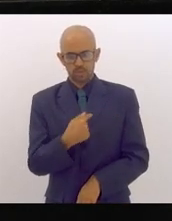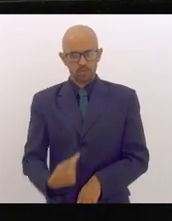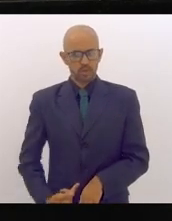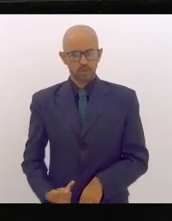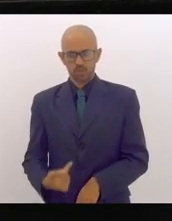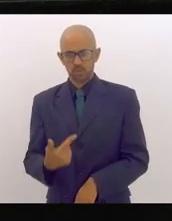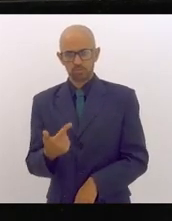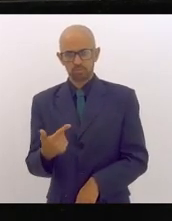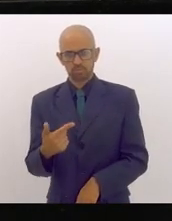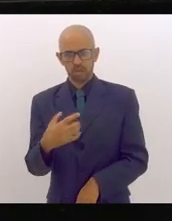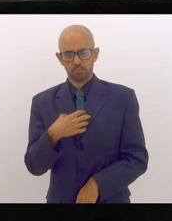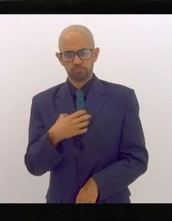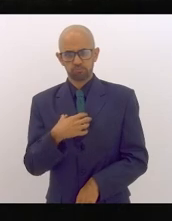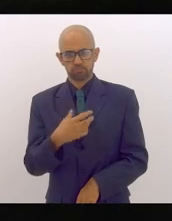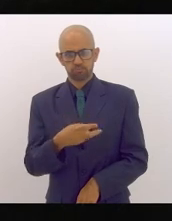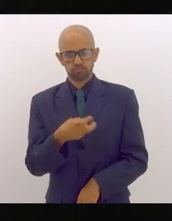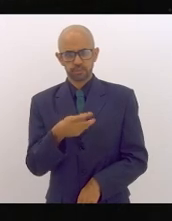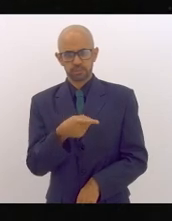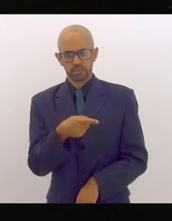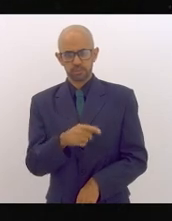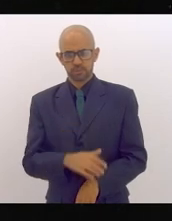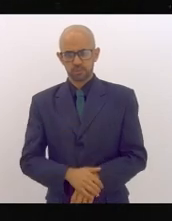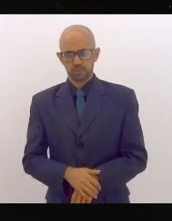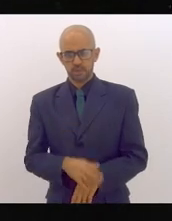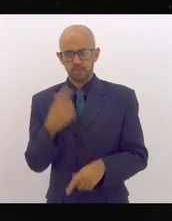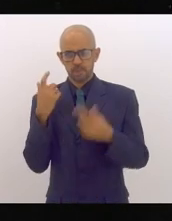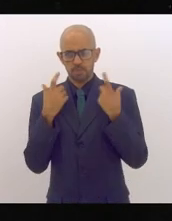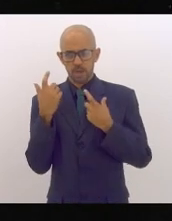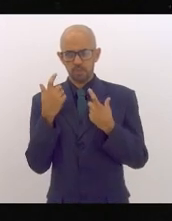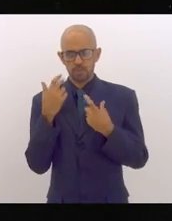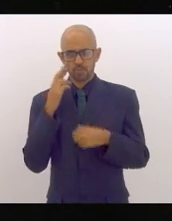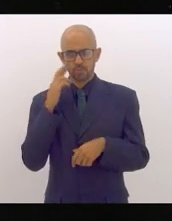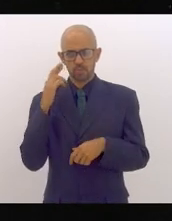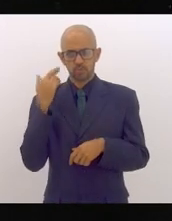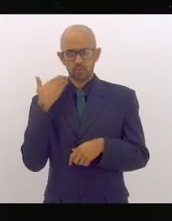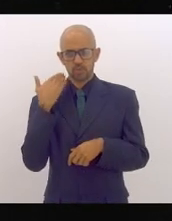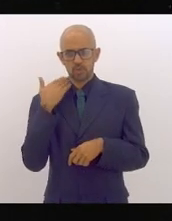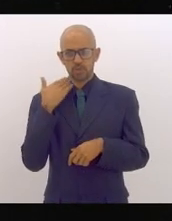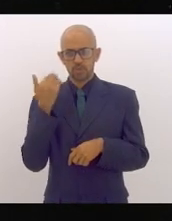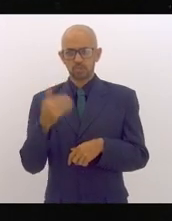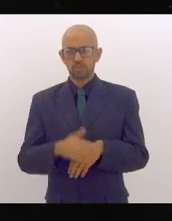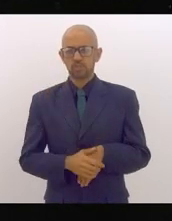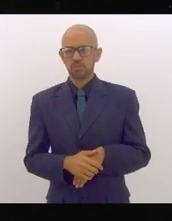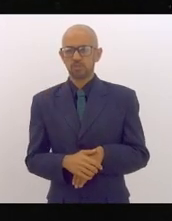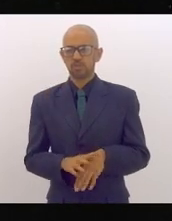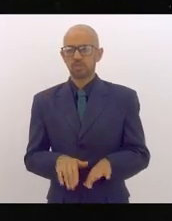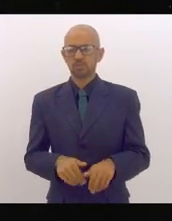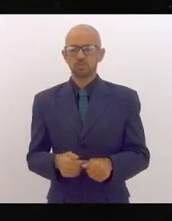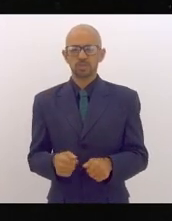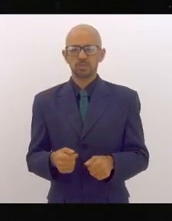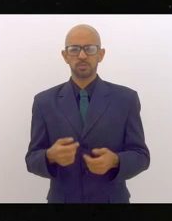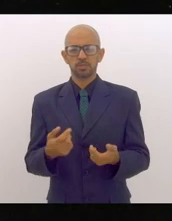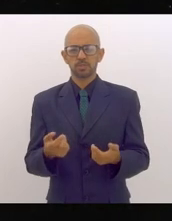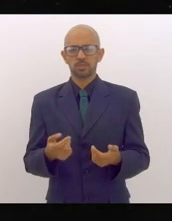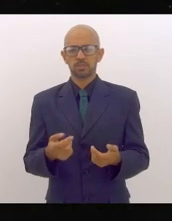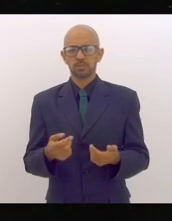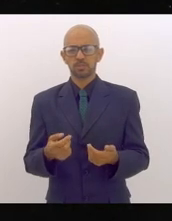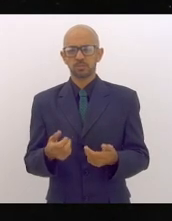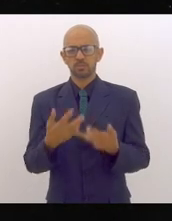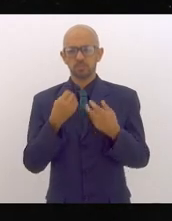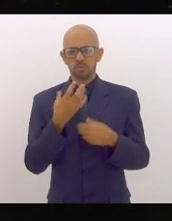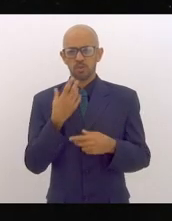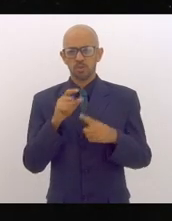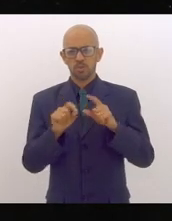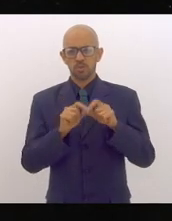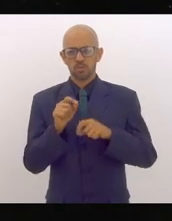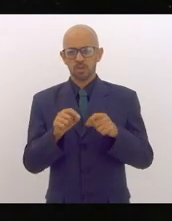com essa questão. Está preocupado com os banqueiros. E é bom que todos que estão nos assistindo saibam disso. E cada deputado sabe que eu